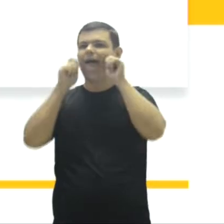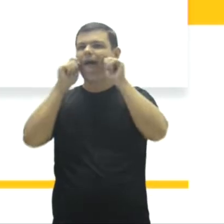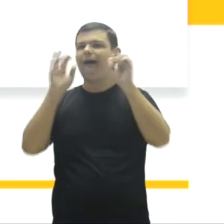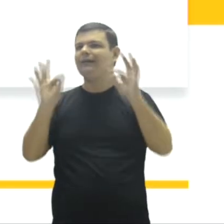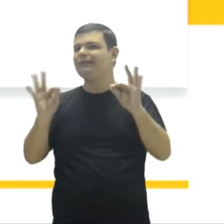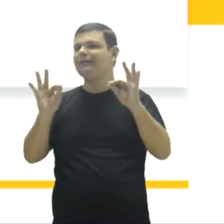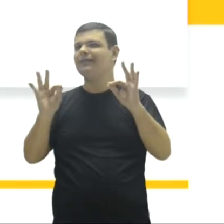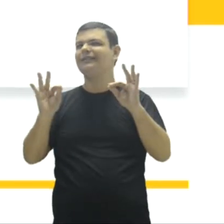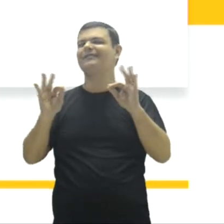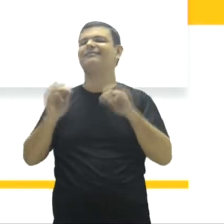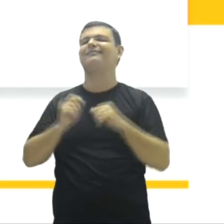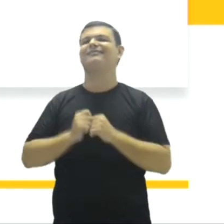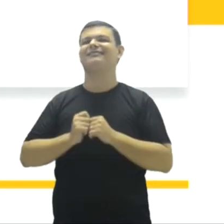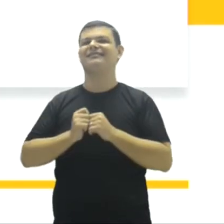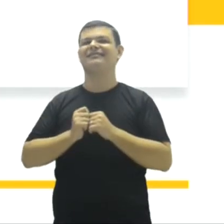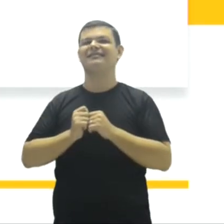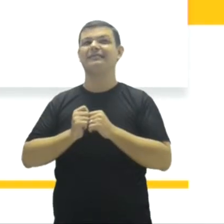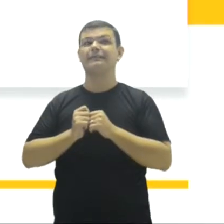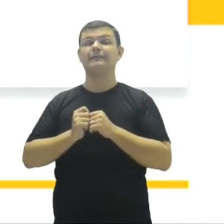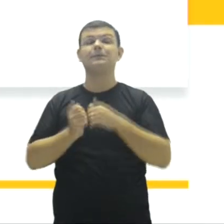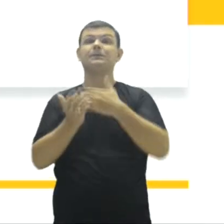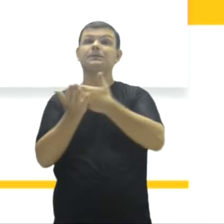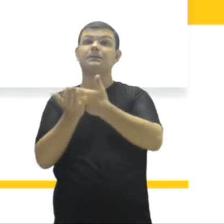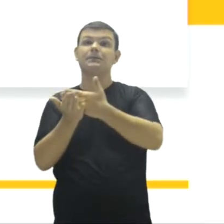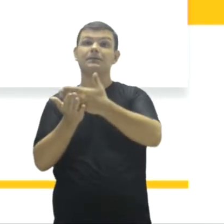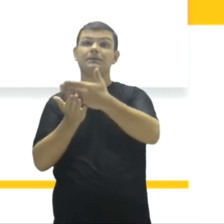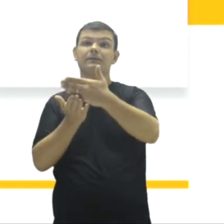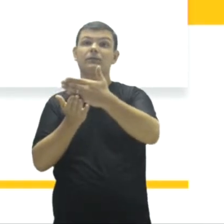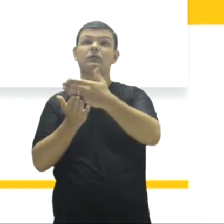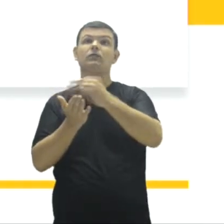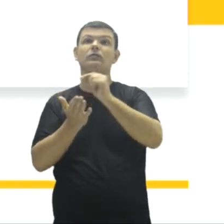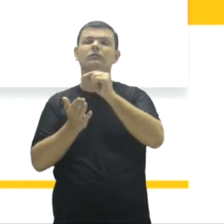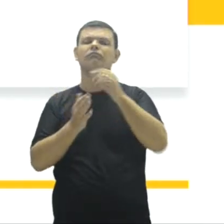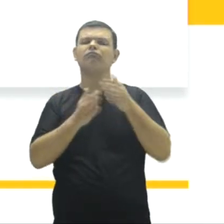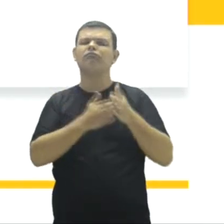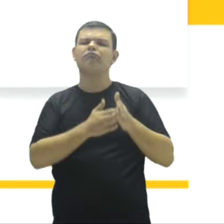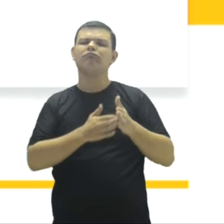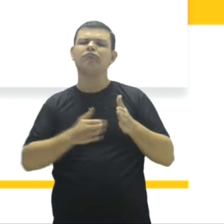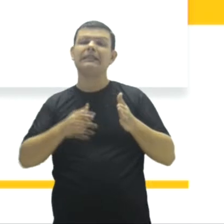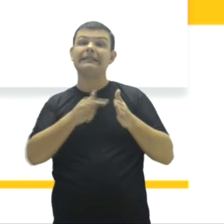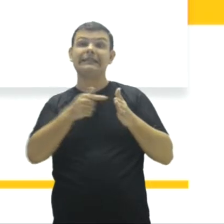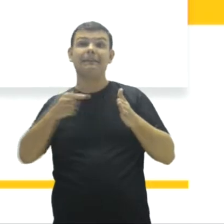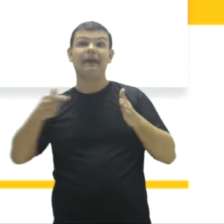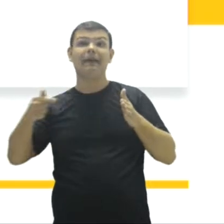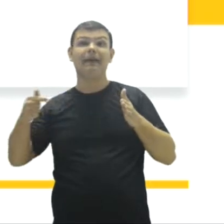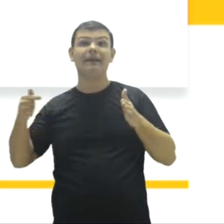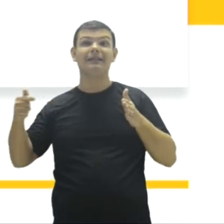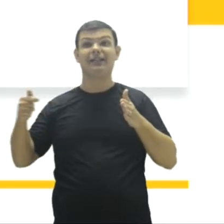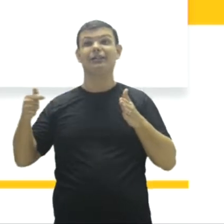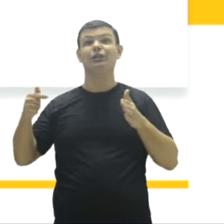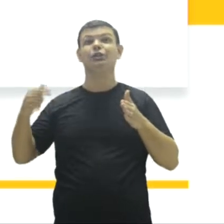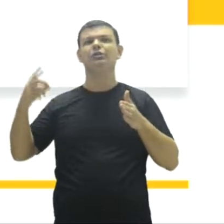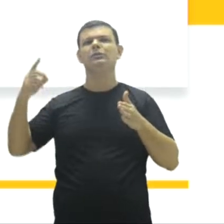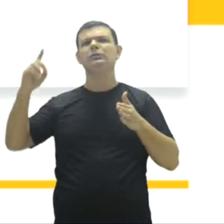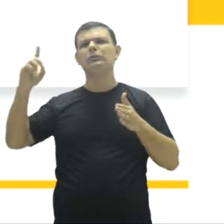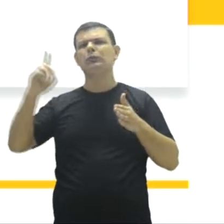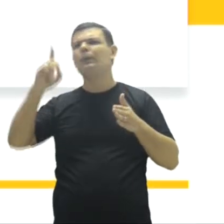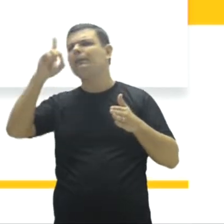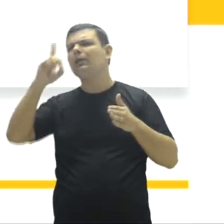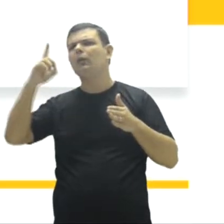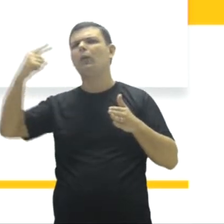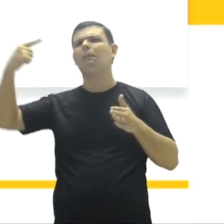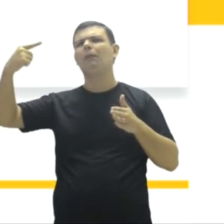calendário. Nós vamos iniciar, passando esta semana, Lá no segundo domingo